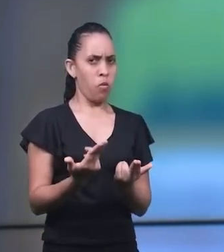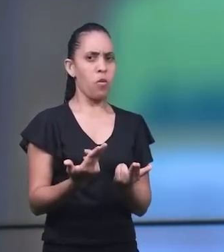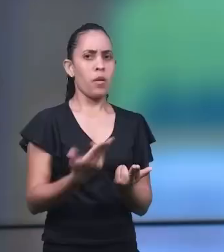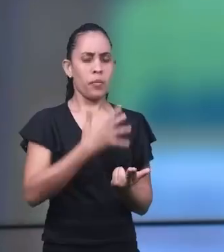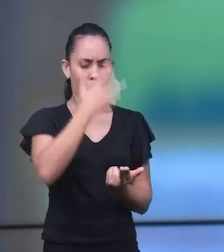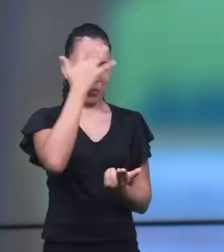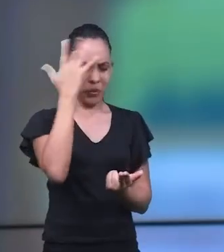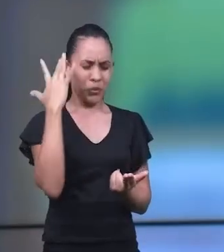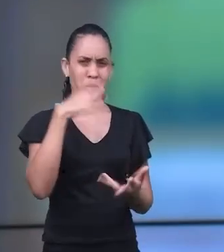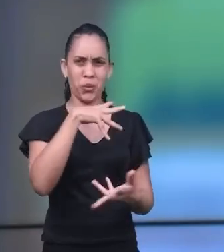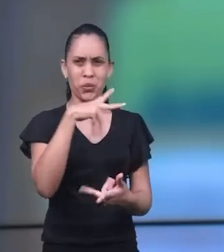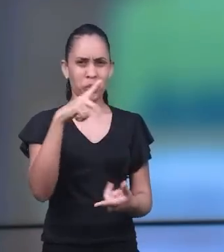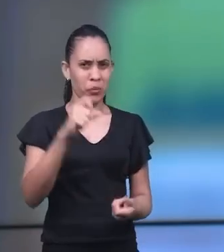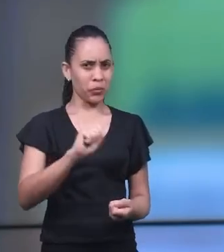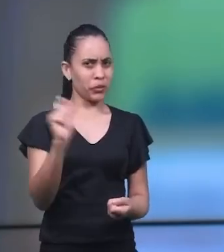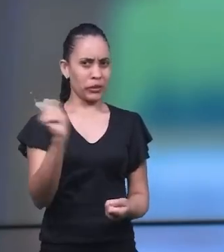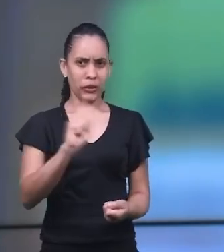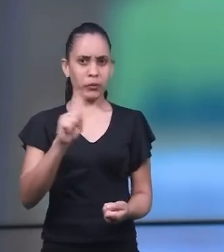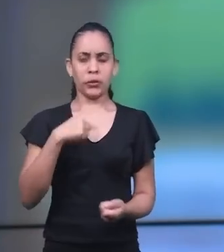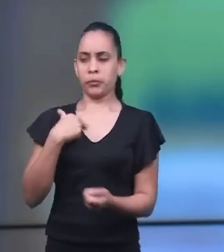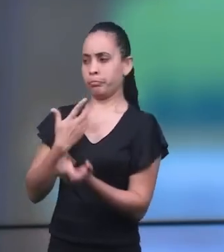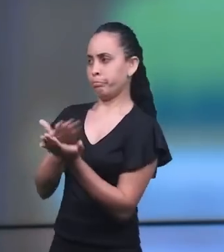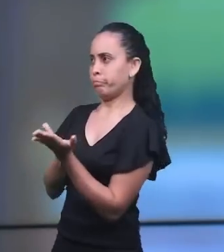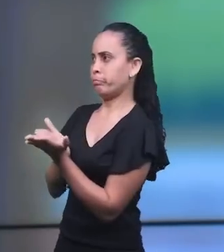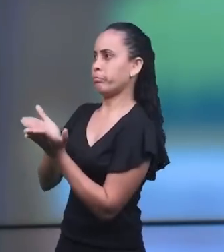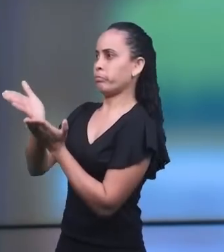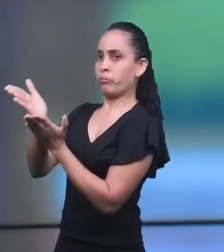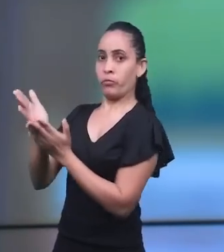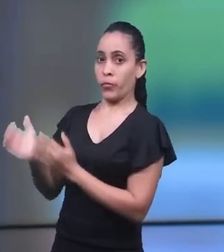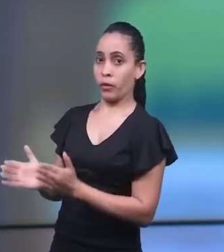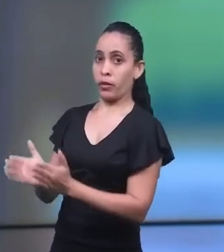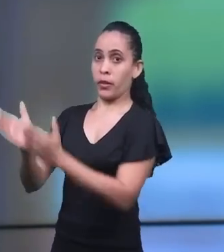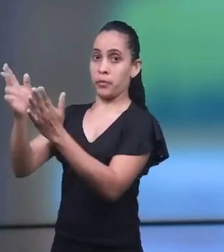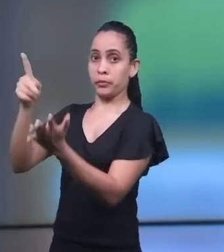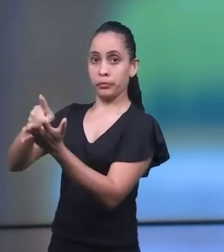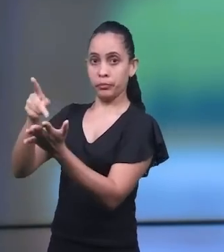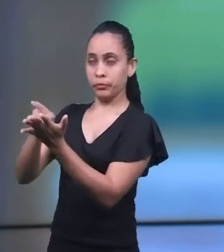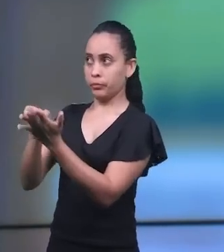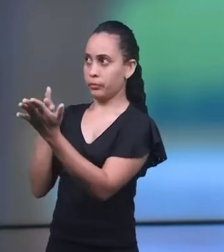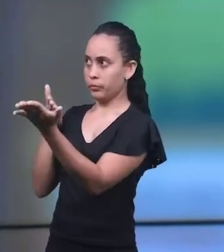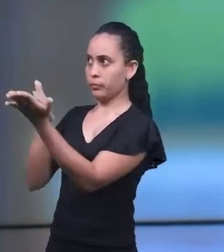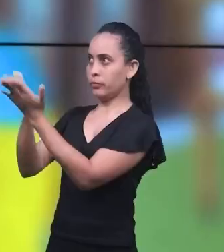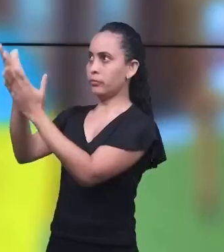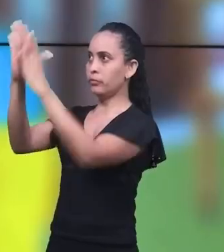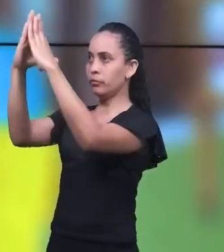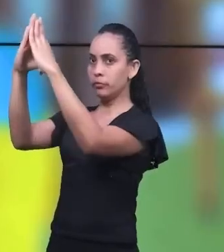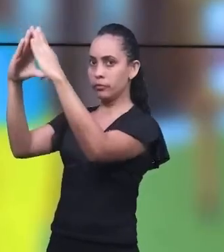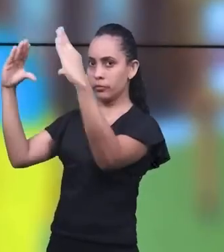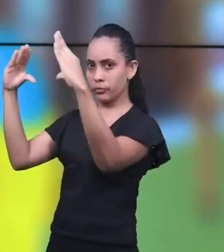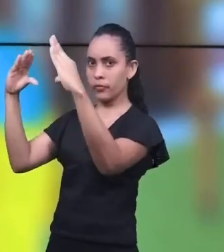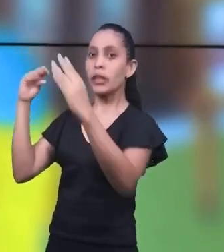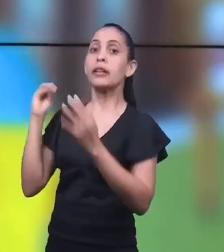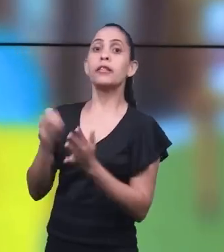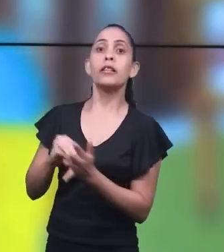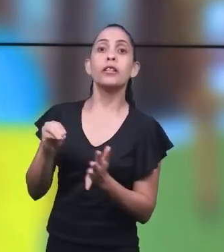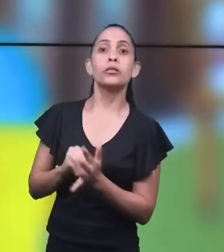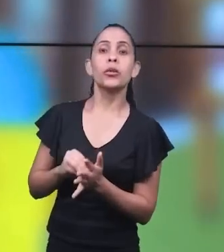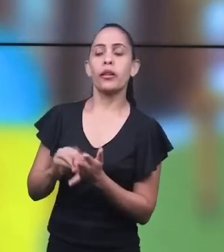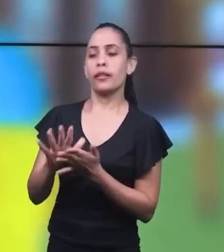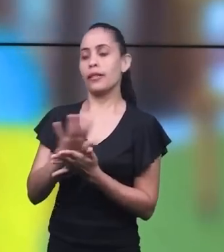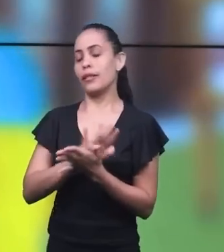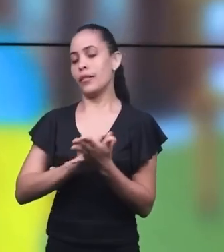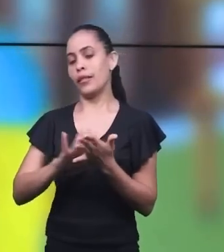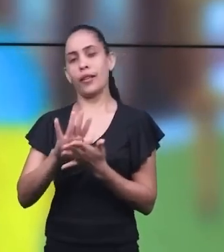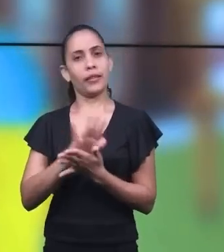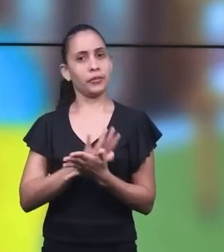infiel, mas andamos no caminho da verdade, o caminho que nos leva ao céu. Nada faltou para